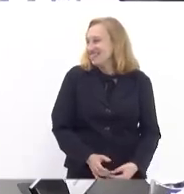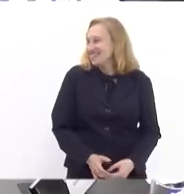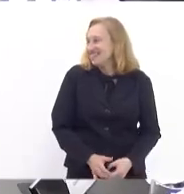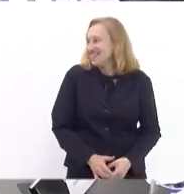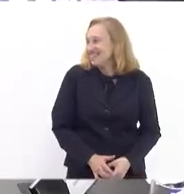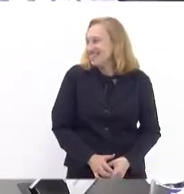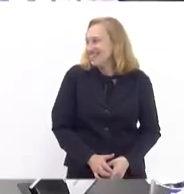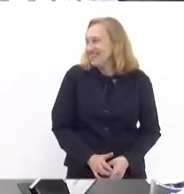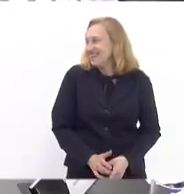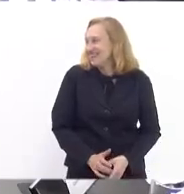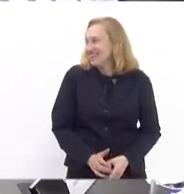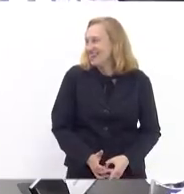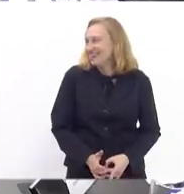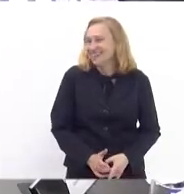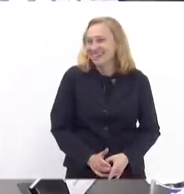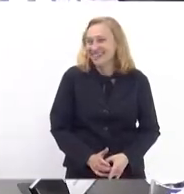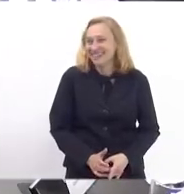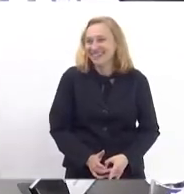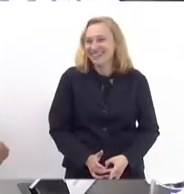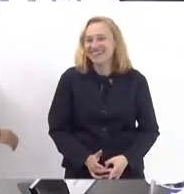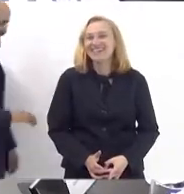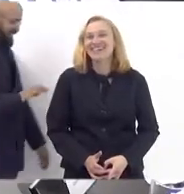e tem mais não é